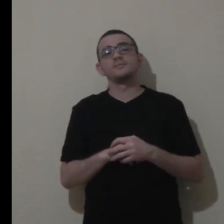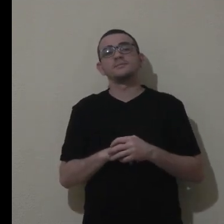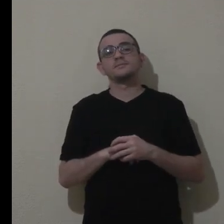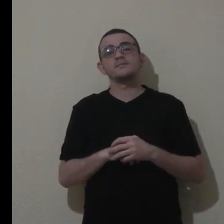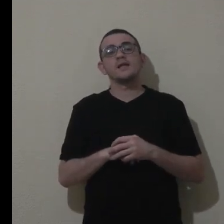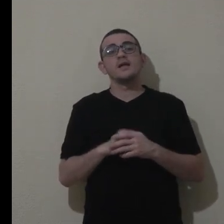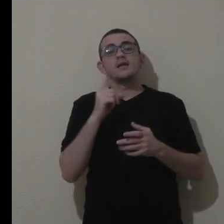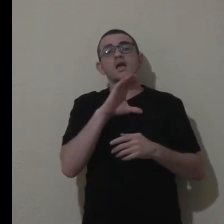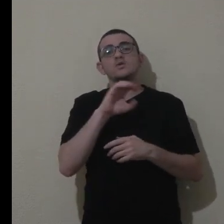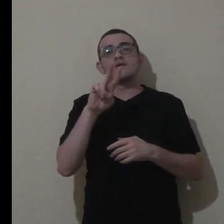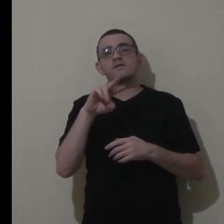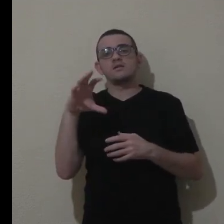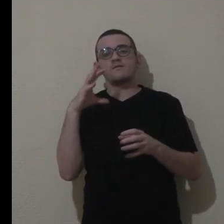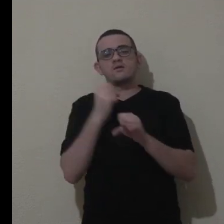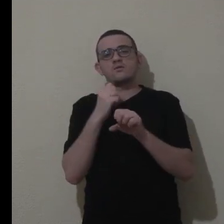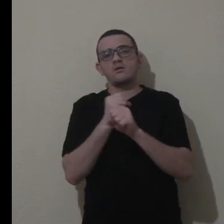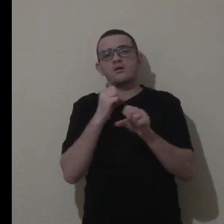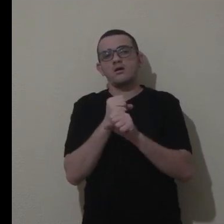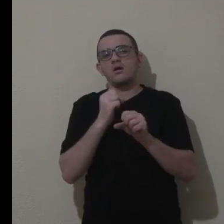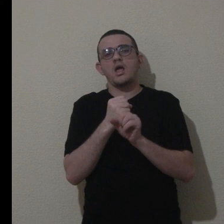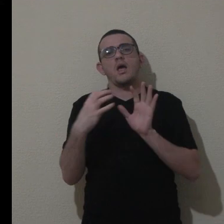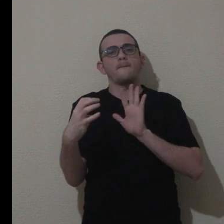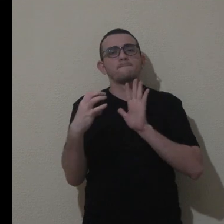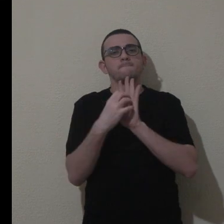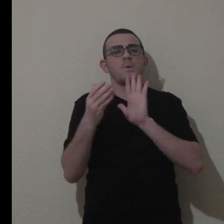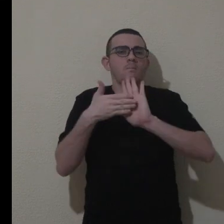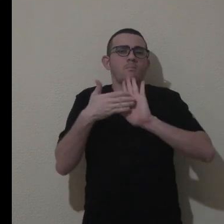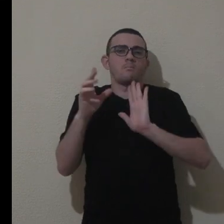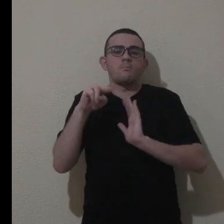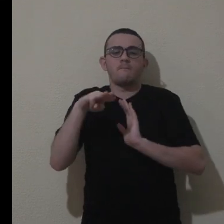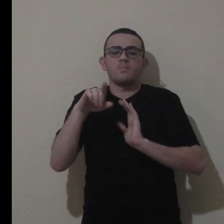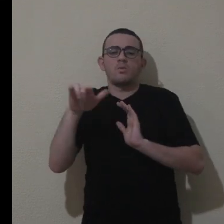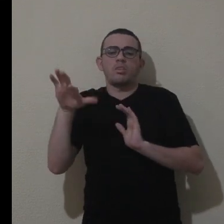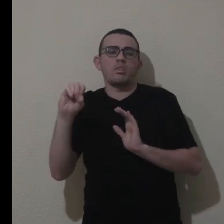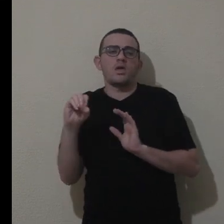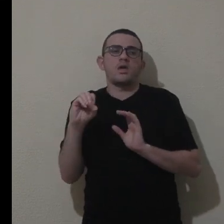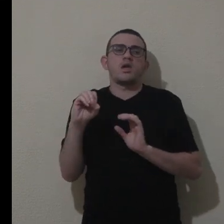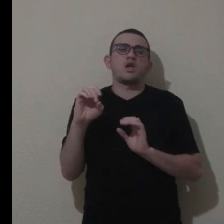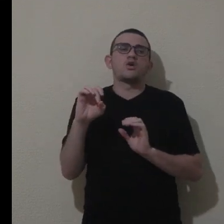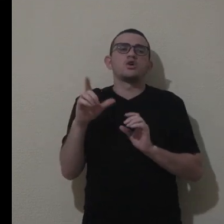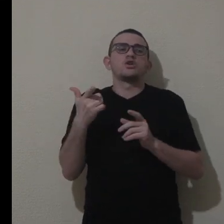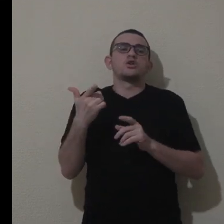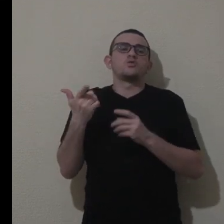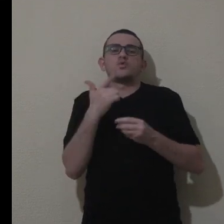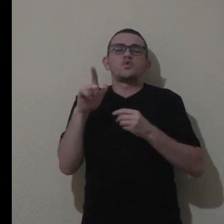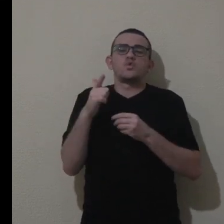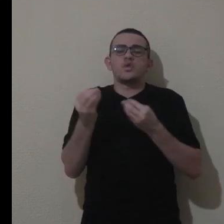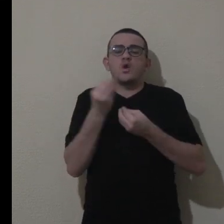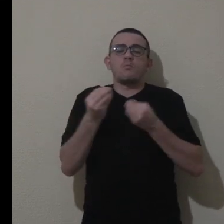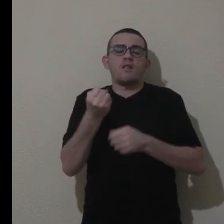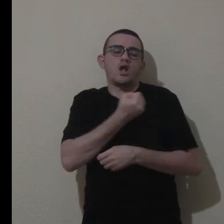E aqui o CDC faz um cálculo. Obviamente são modelos, né? Não tem como você falar em